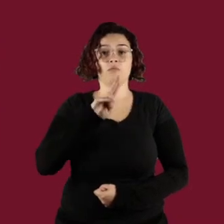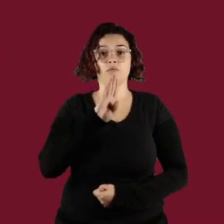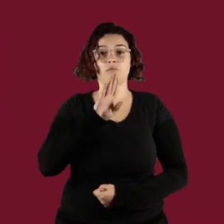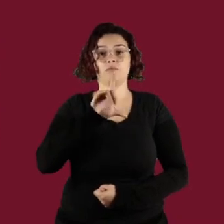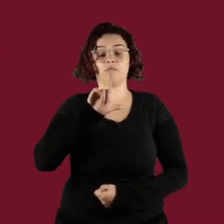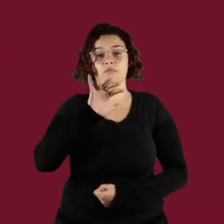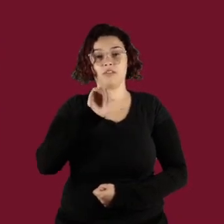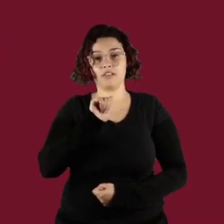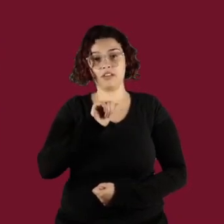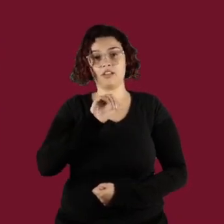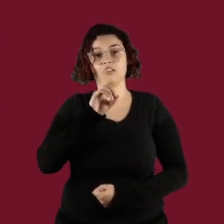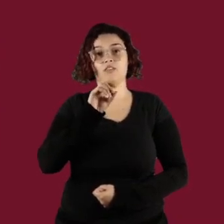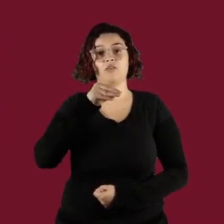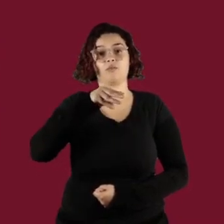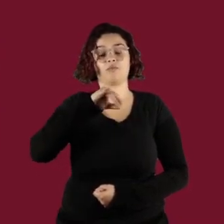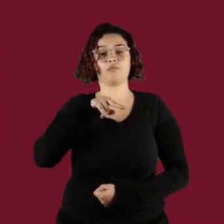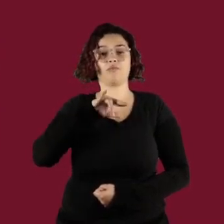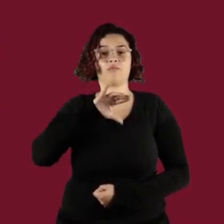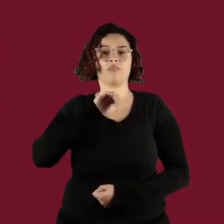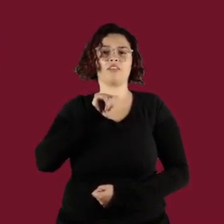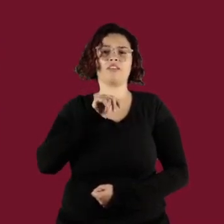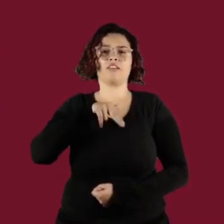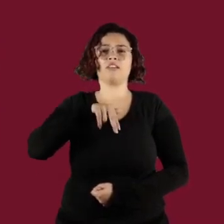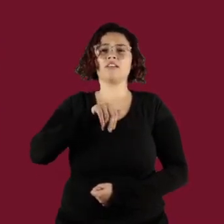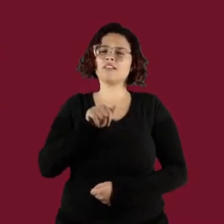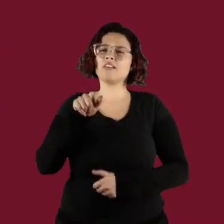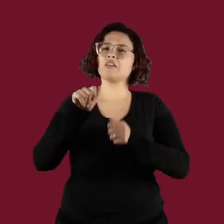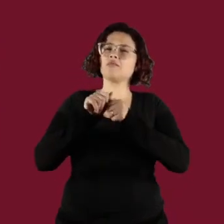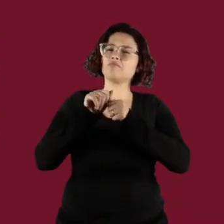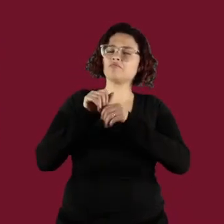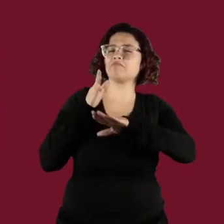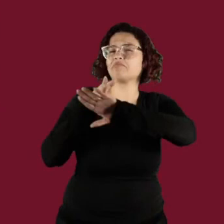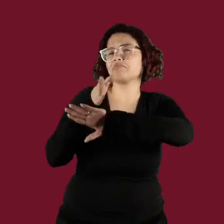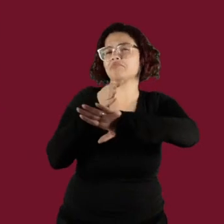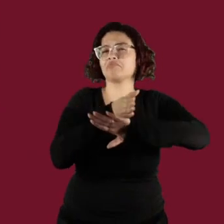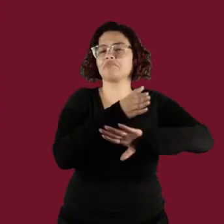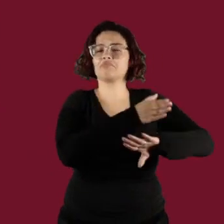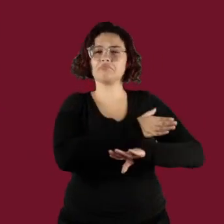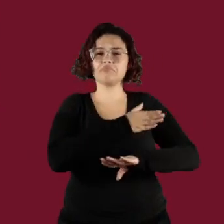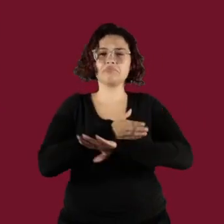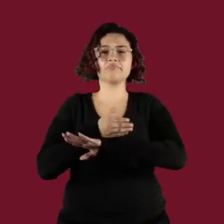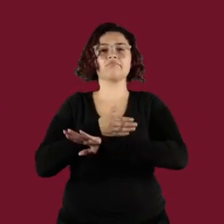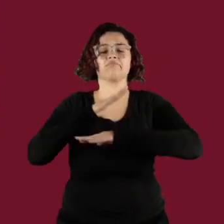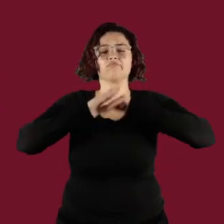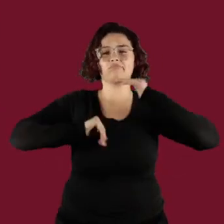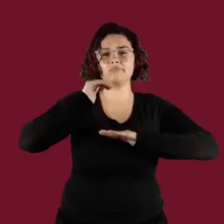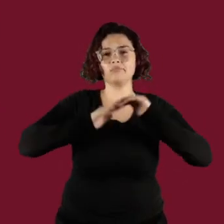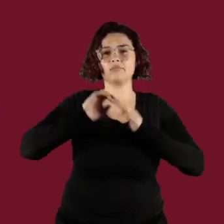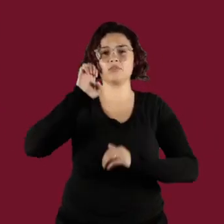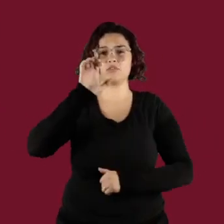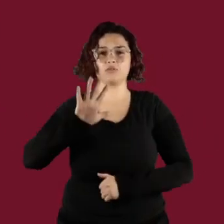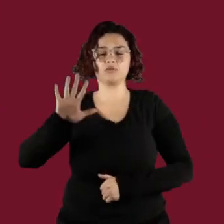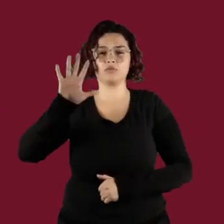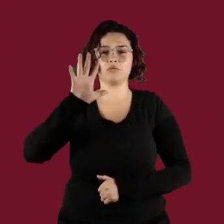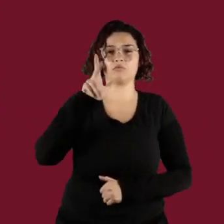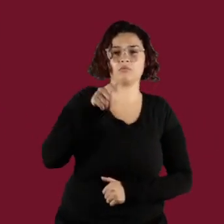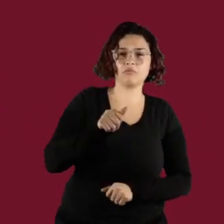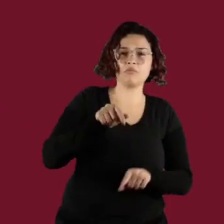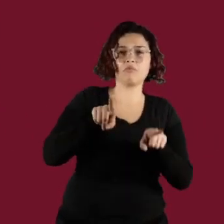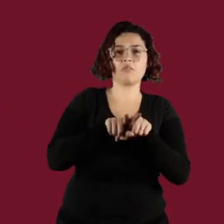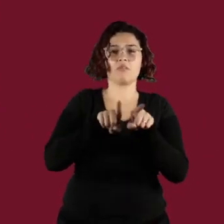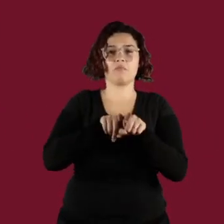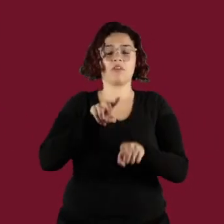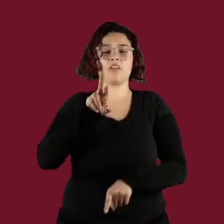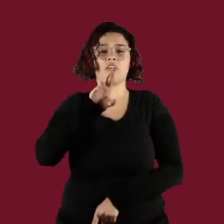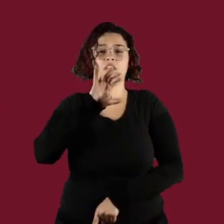Comunicação Global e realizou várias missões e coberturas na África, na Europa e na América Latina, incluindo a Rio+20 e também a